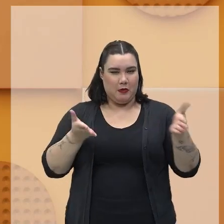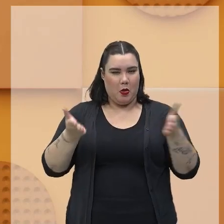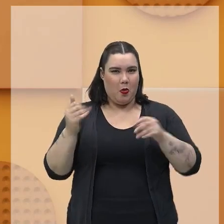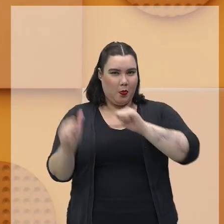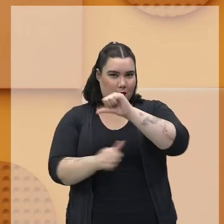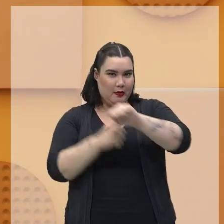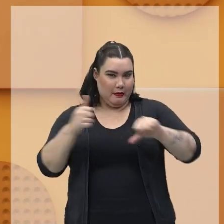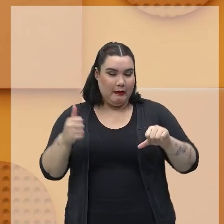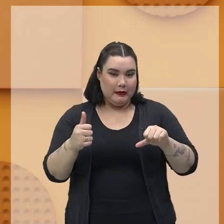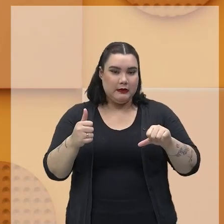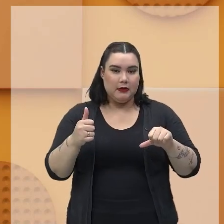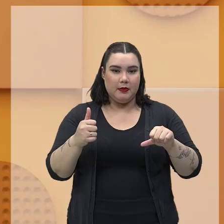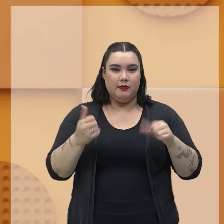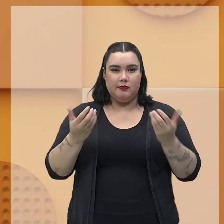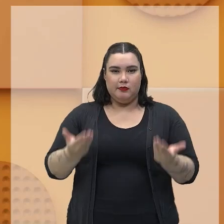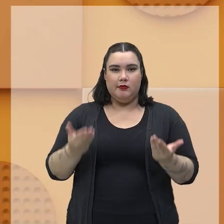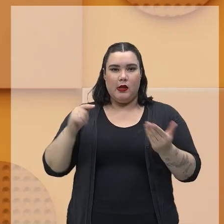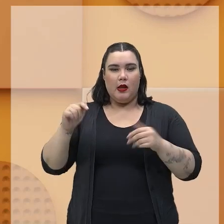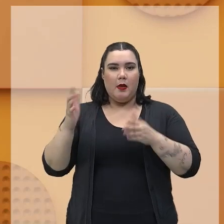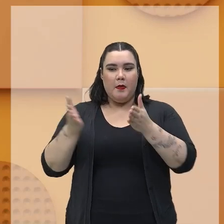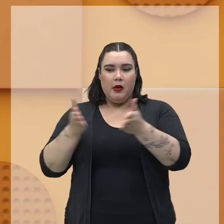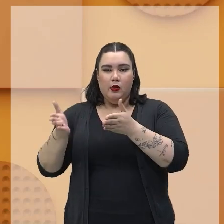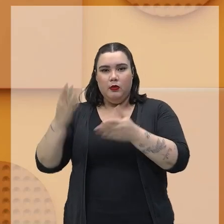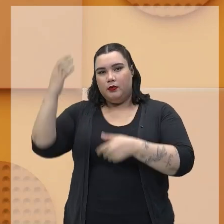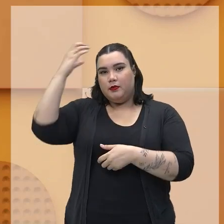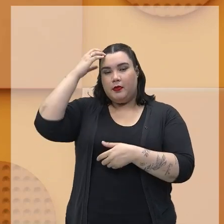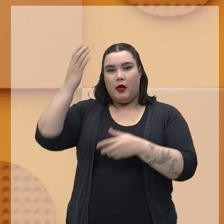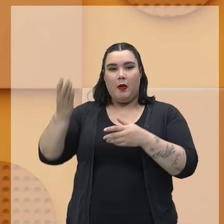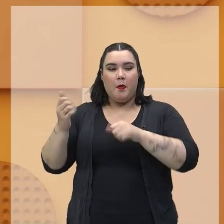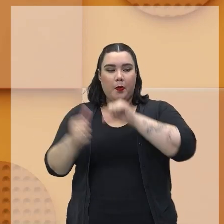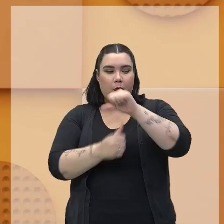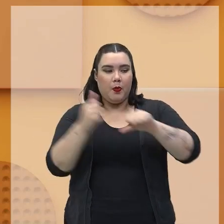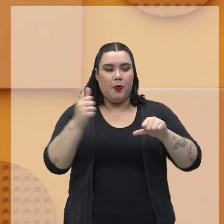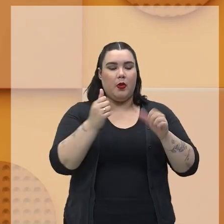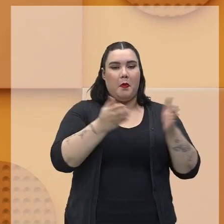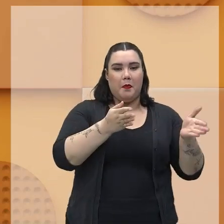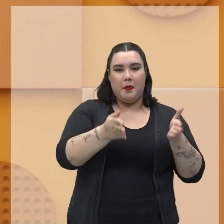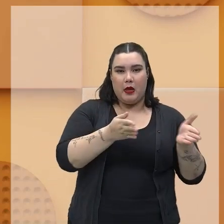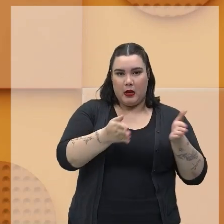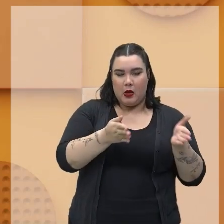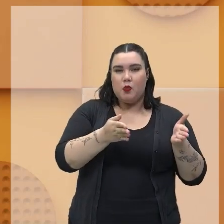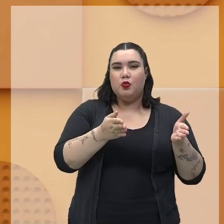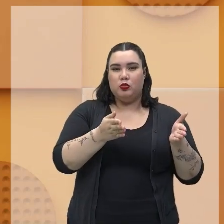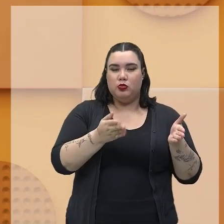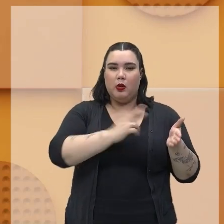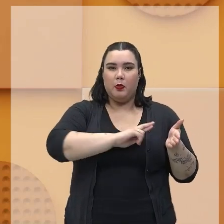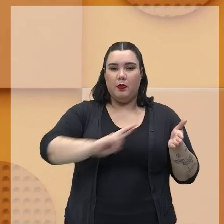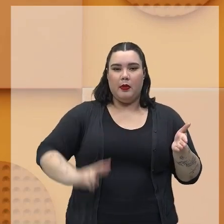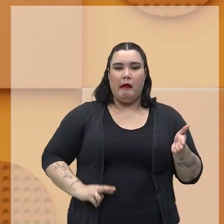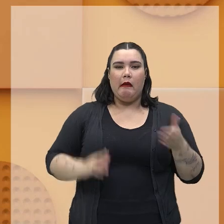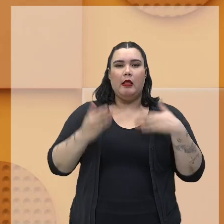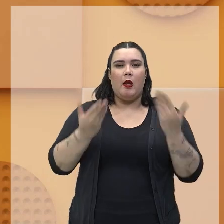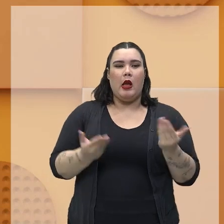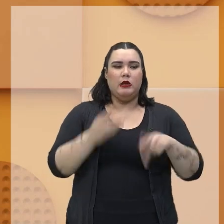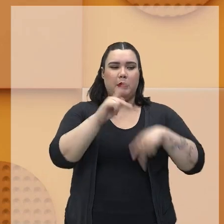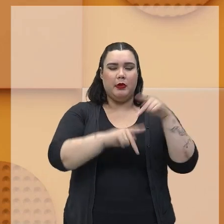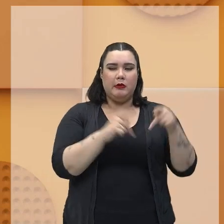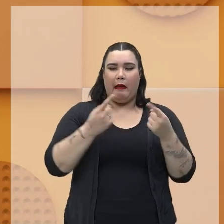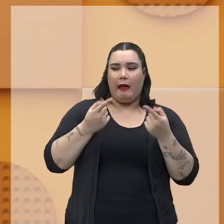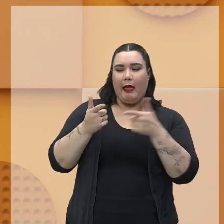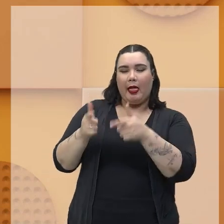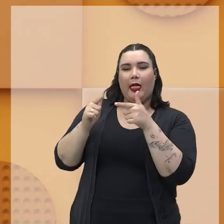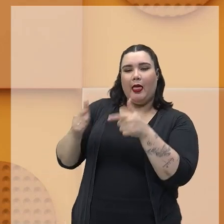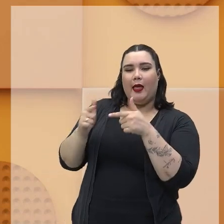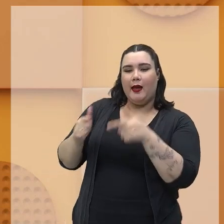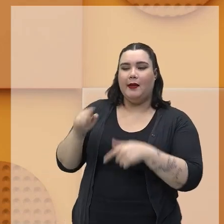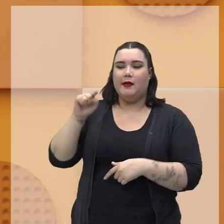período republicano, para a gente pegar o gancho das últimas aulas, como o bom selvagem, aquele indivíduo que